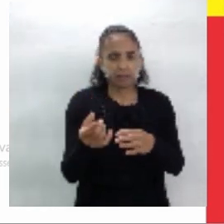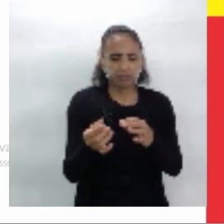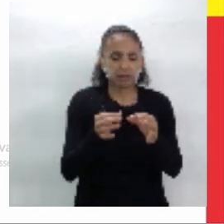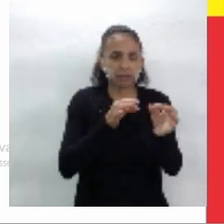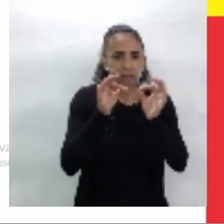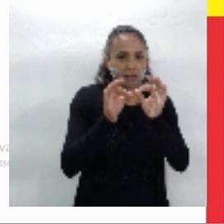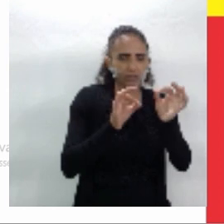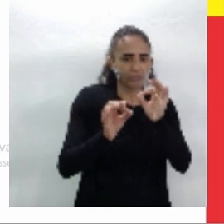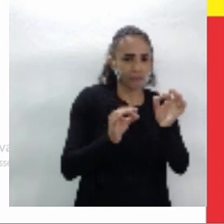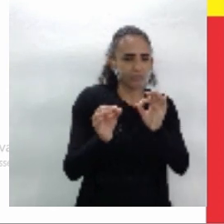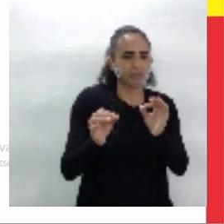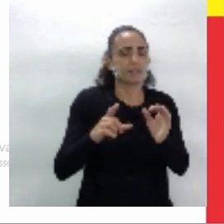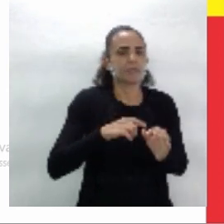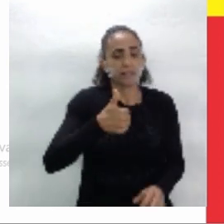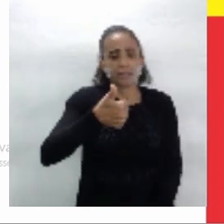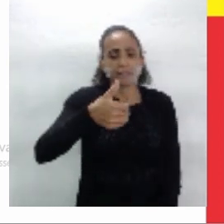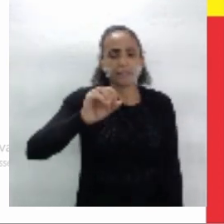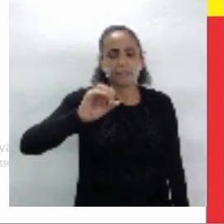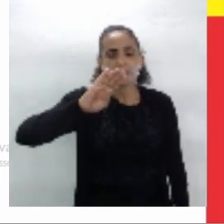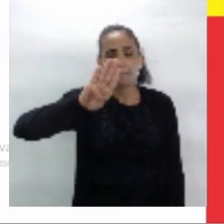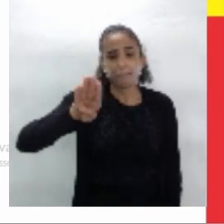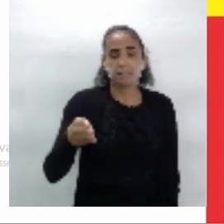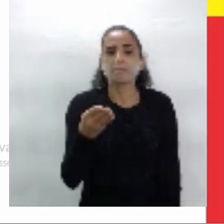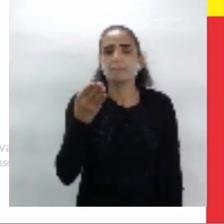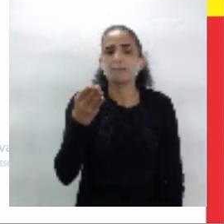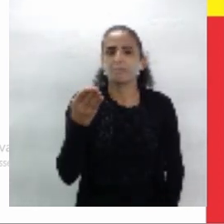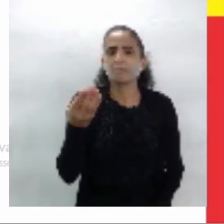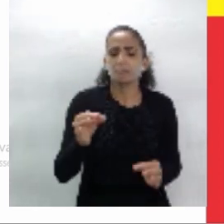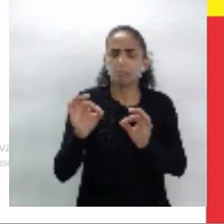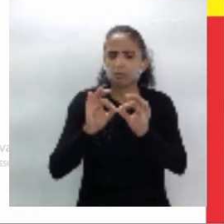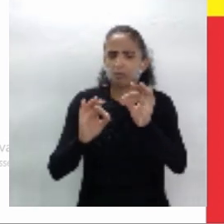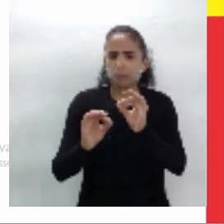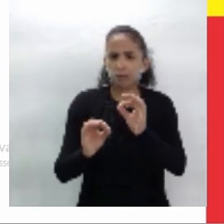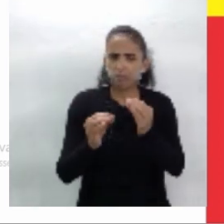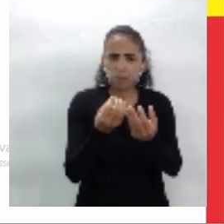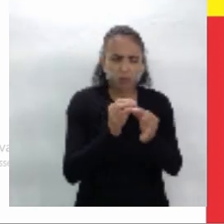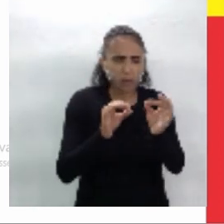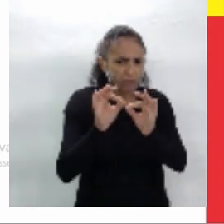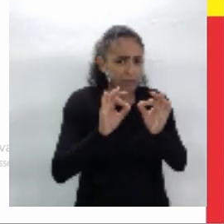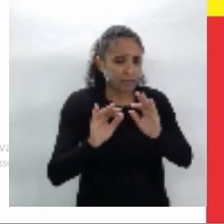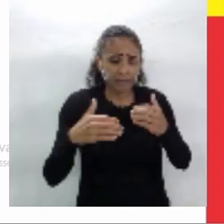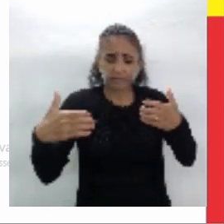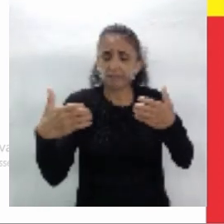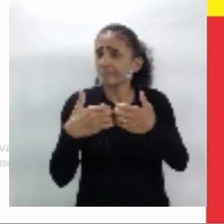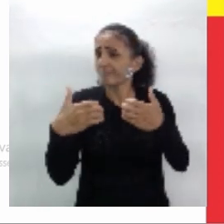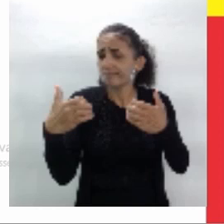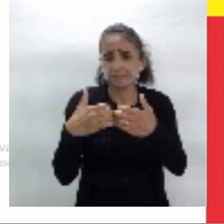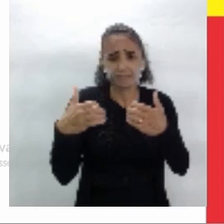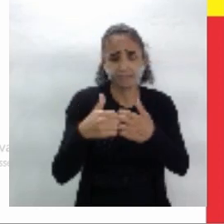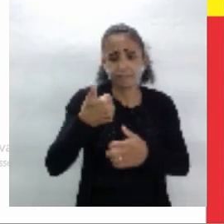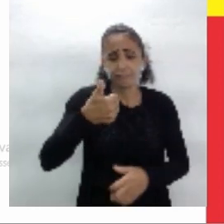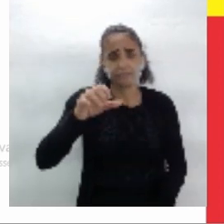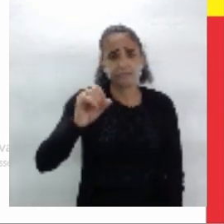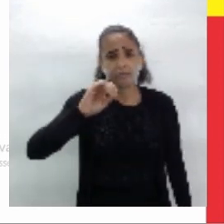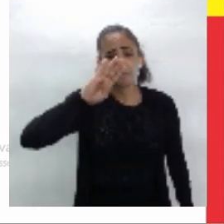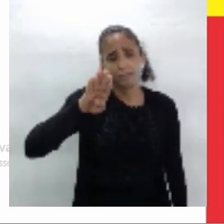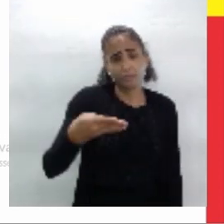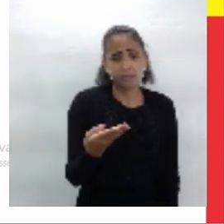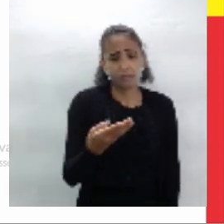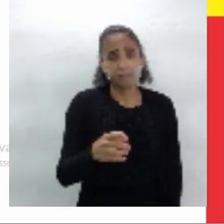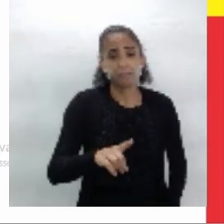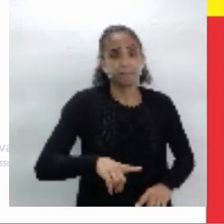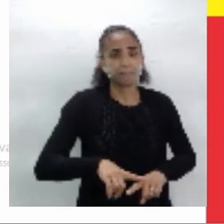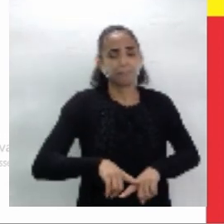bilhão, tem 10 bilhões. Mas 1 bilhão e 200 milhões não está perto de 10 bilhões, e sim de